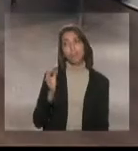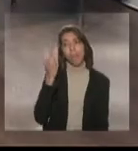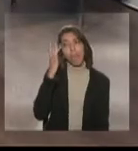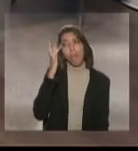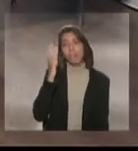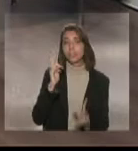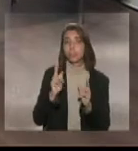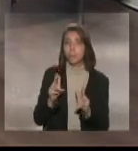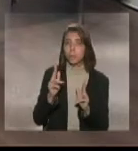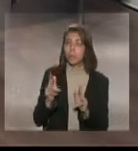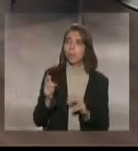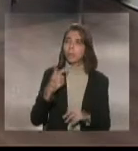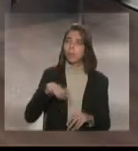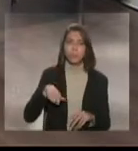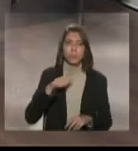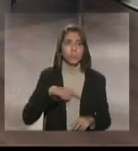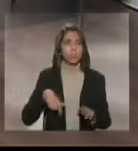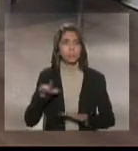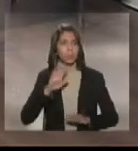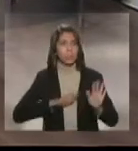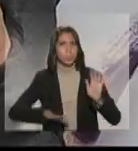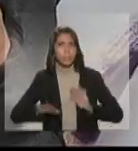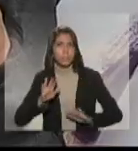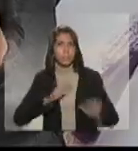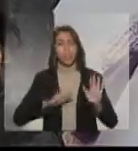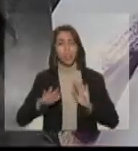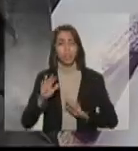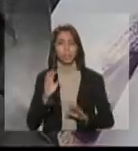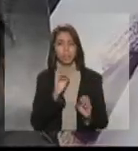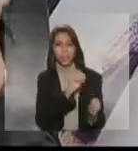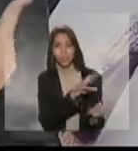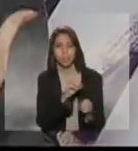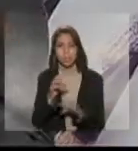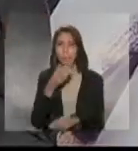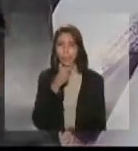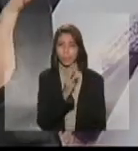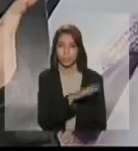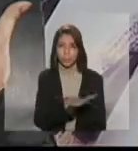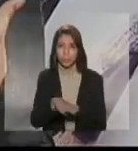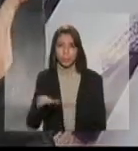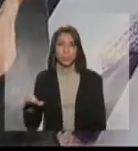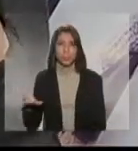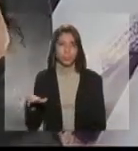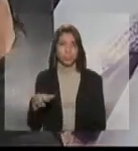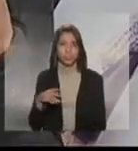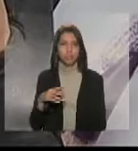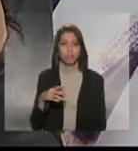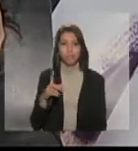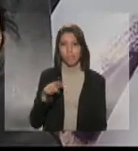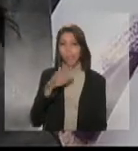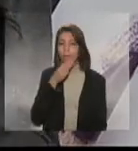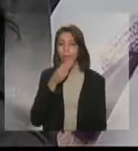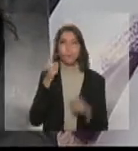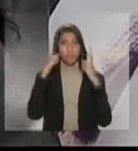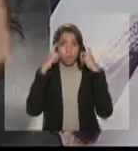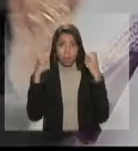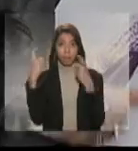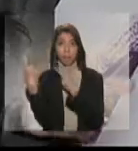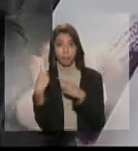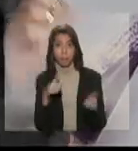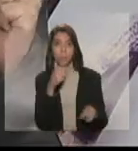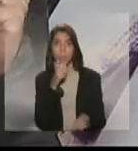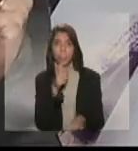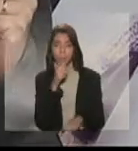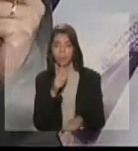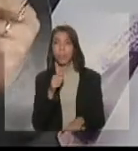exatamente o que eu acho os cuidados que a gente pode é tomar na educação principalmente dos meninos nesta falando da violência de homens contra